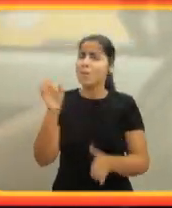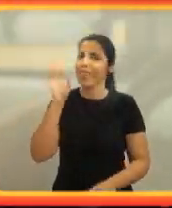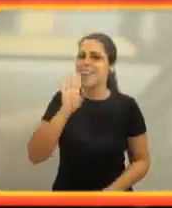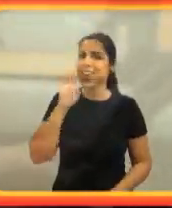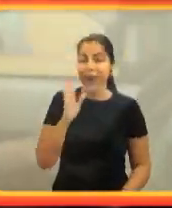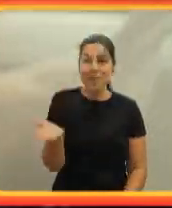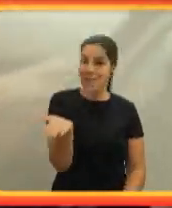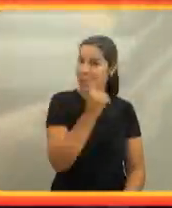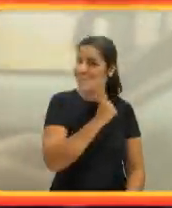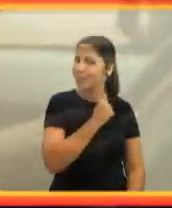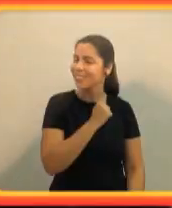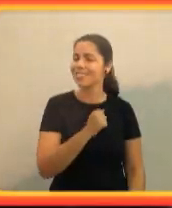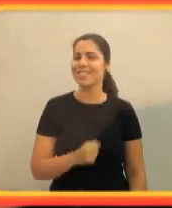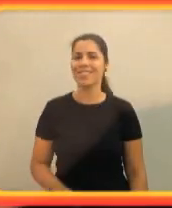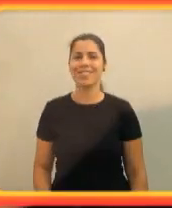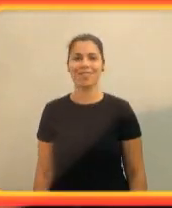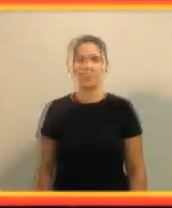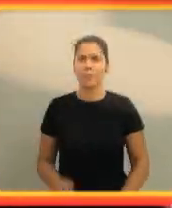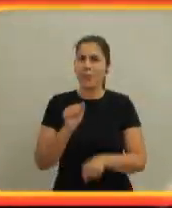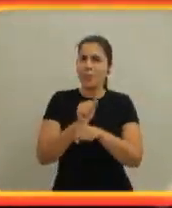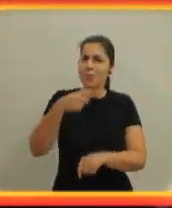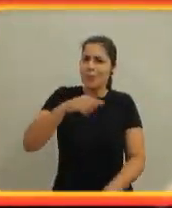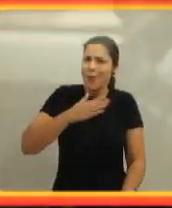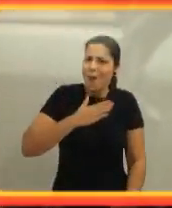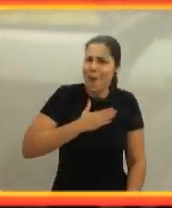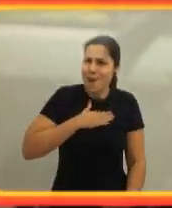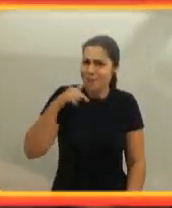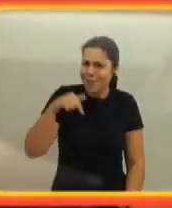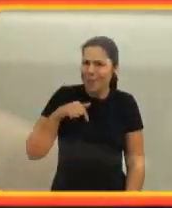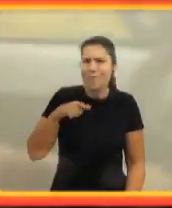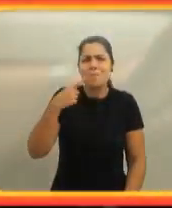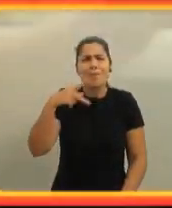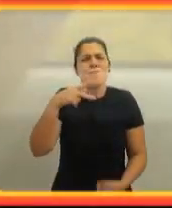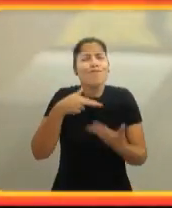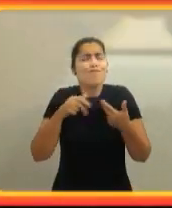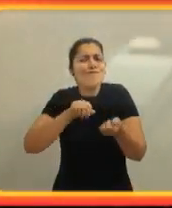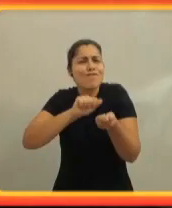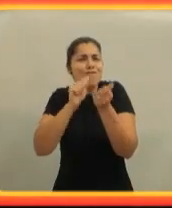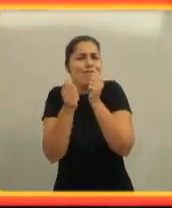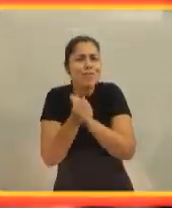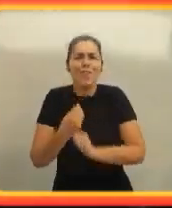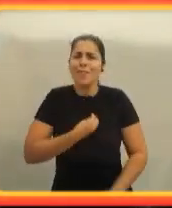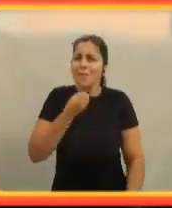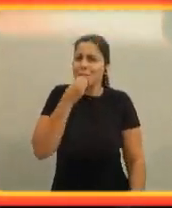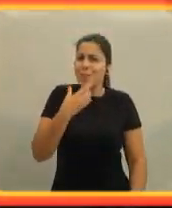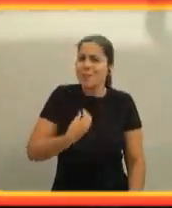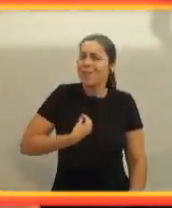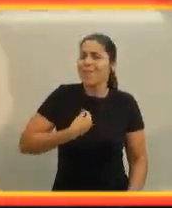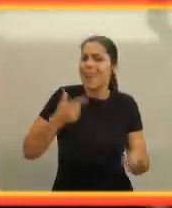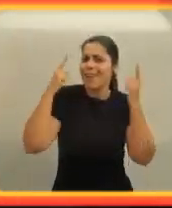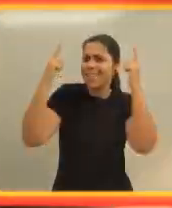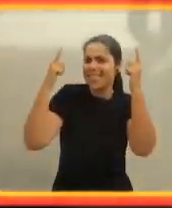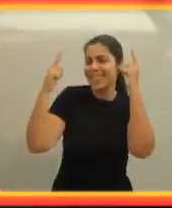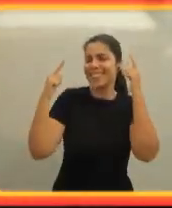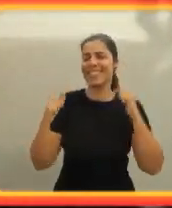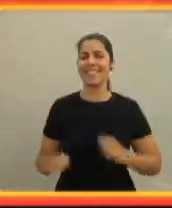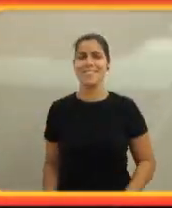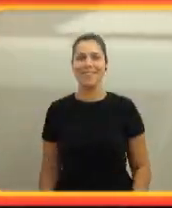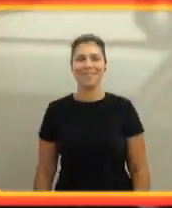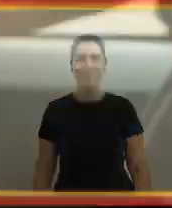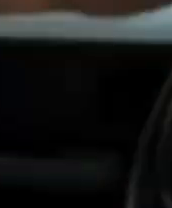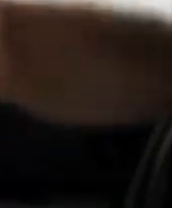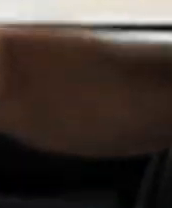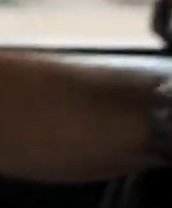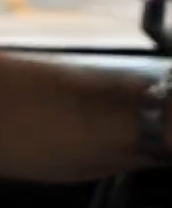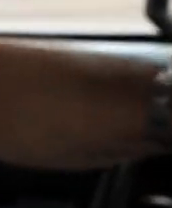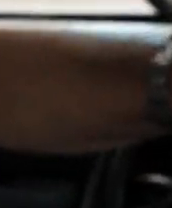legal. Vambora. Espero que vocês tenham gostado. Tá aqui. Faça sua adaptação. Viva melhor